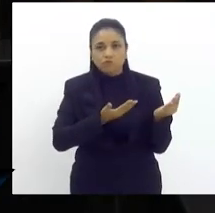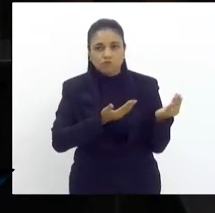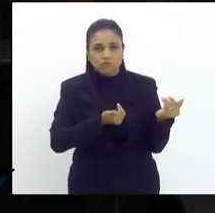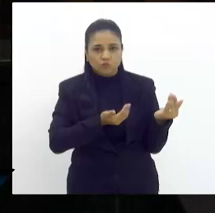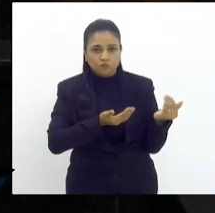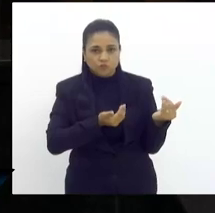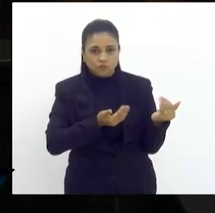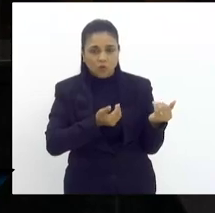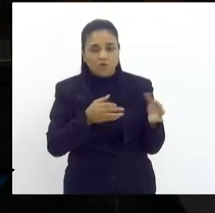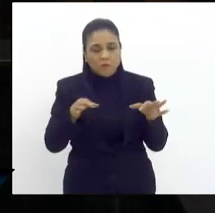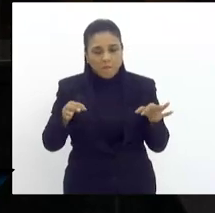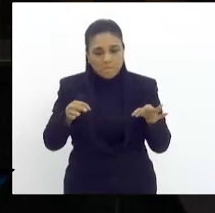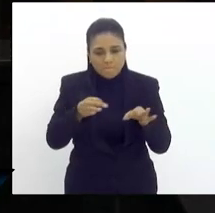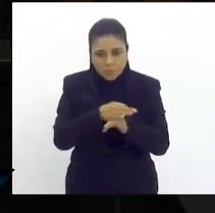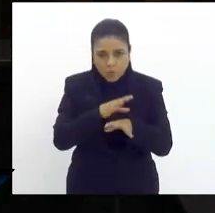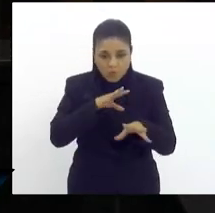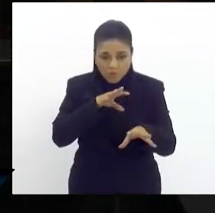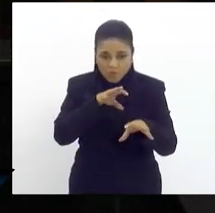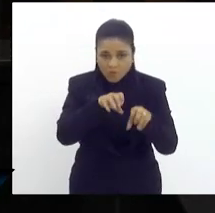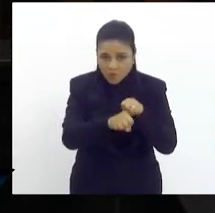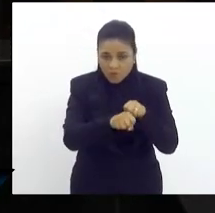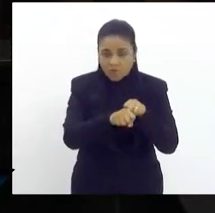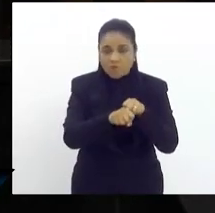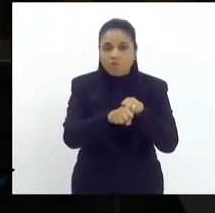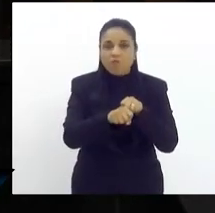a concluir a ingressar